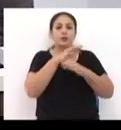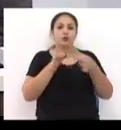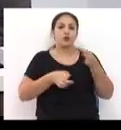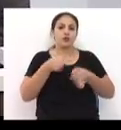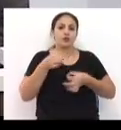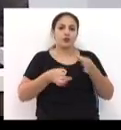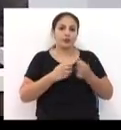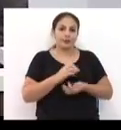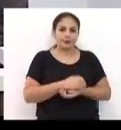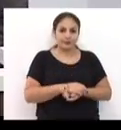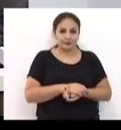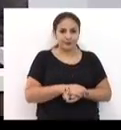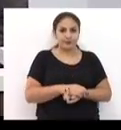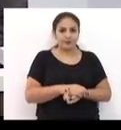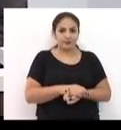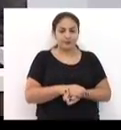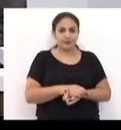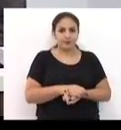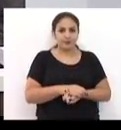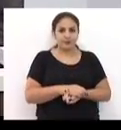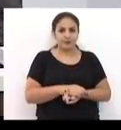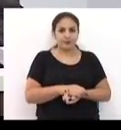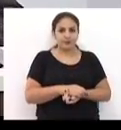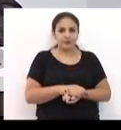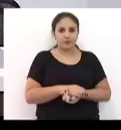segurança jurídica.